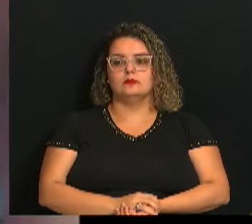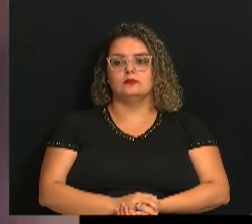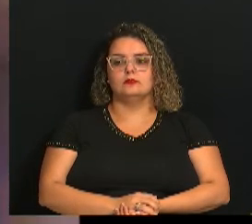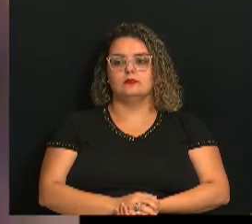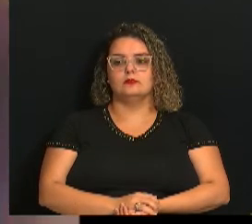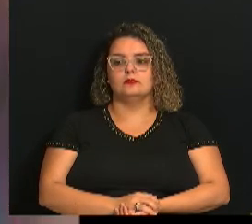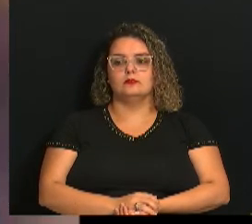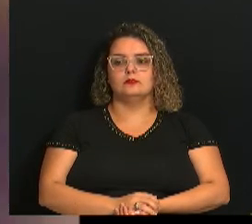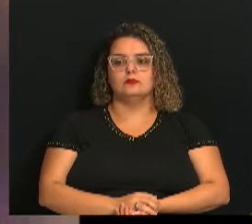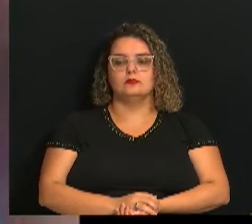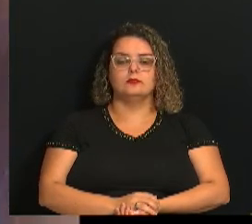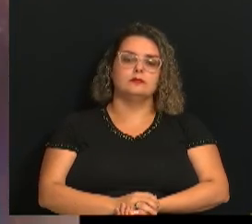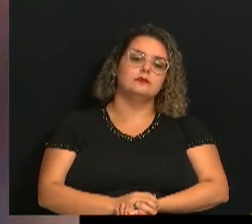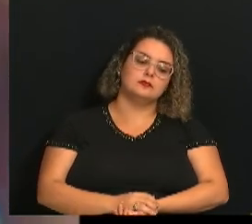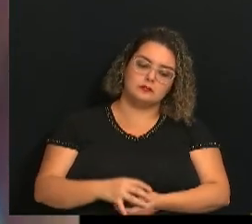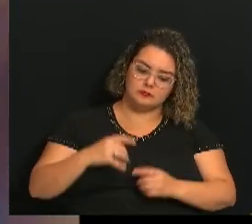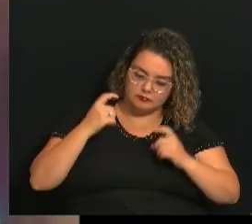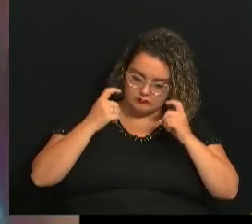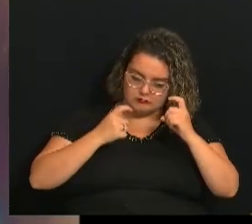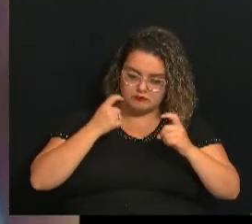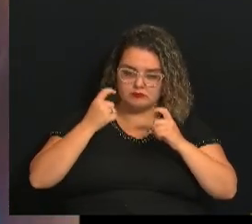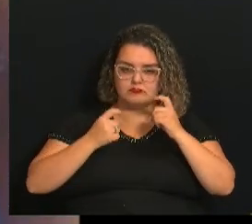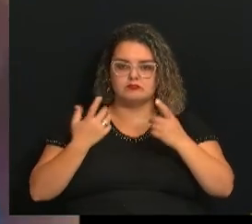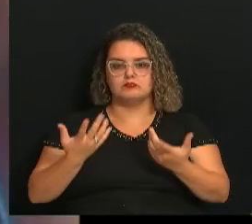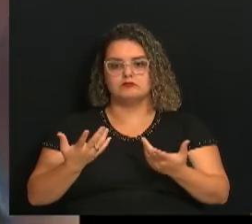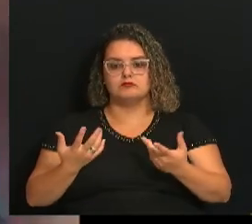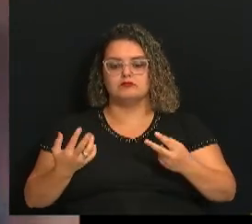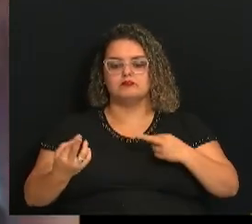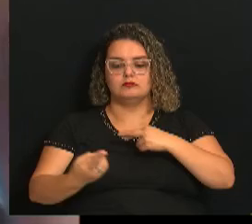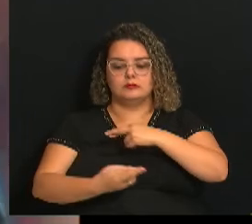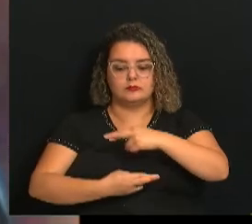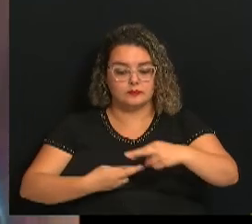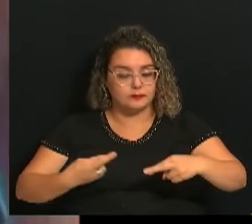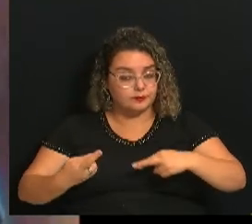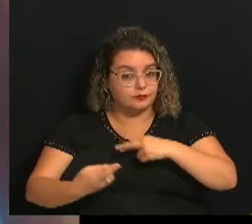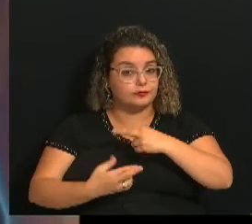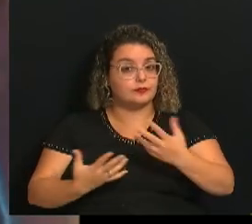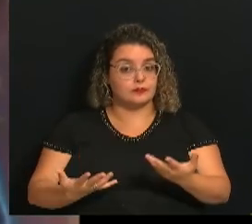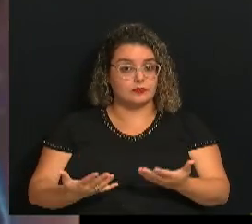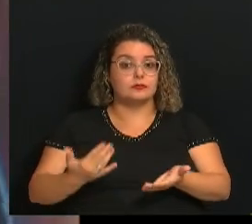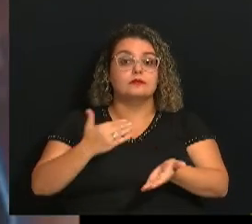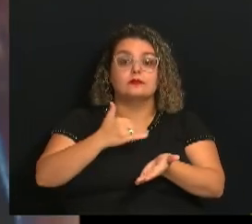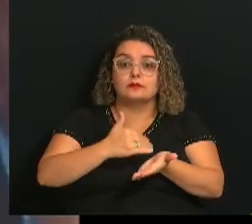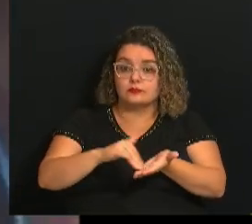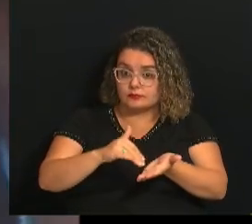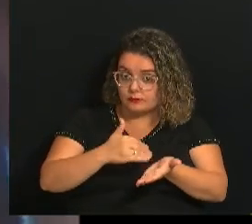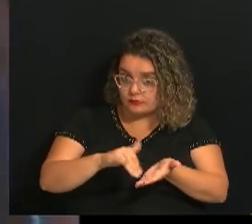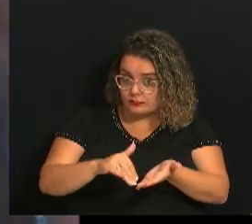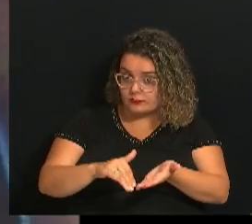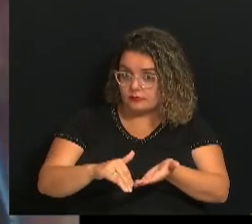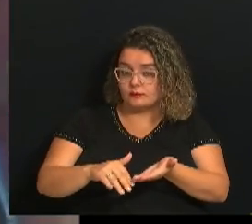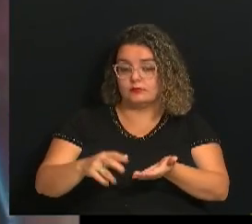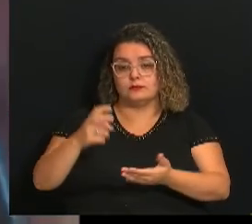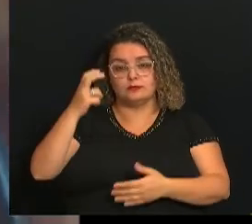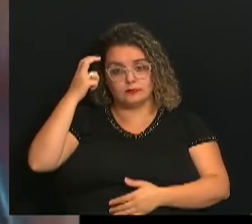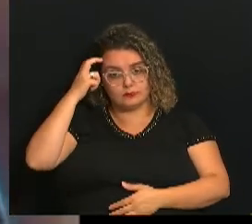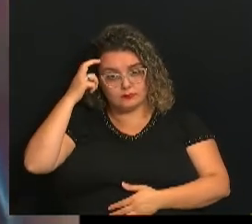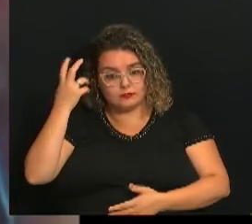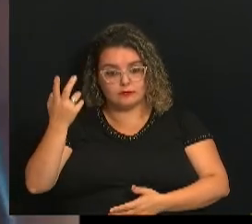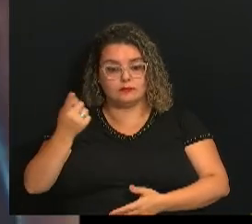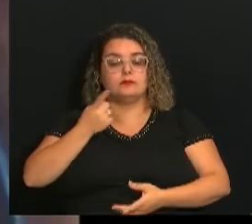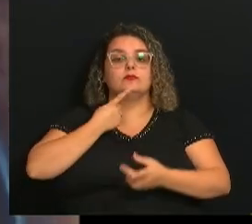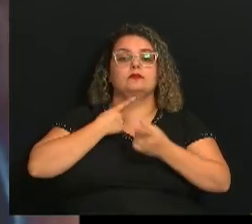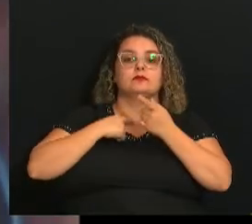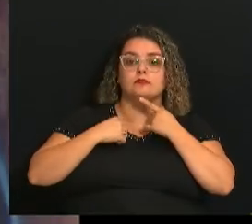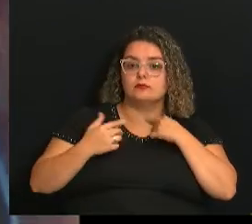Me preocupa muito essa relação da Secretaria de Cultura com esses interesses, me preocupa,